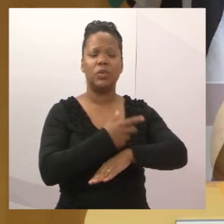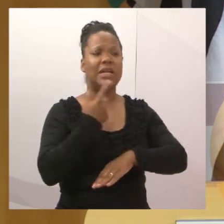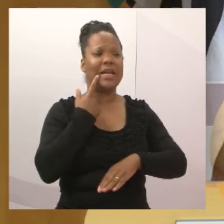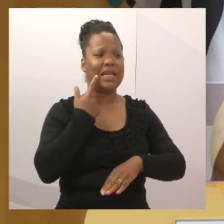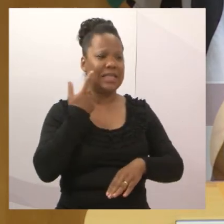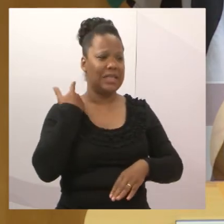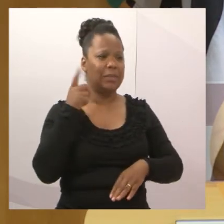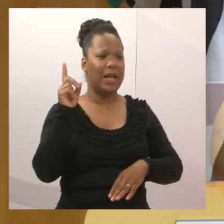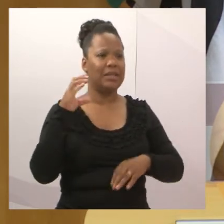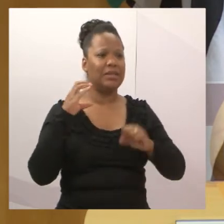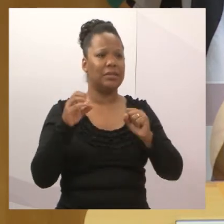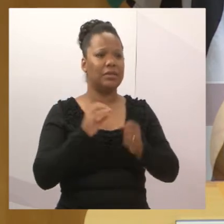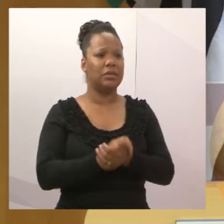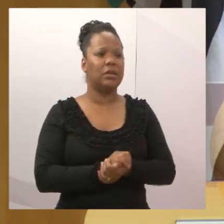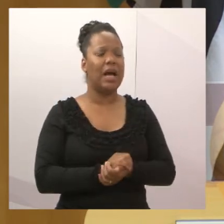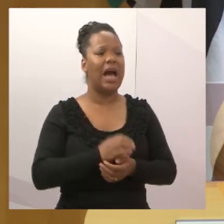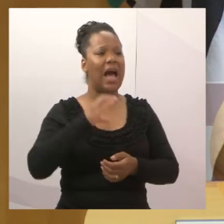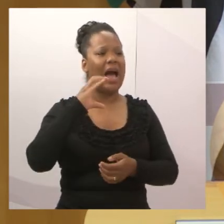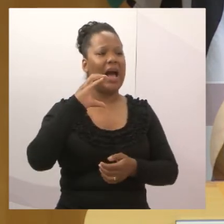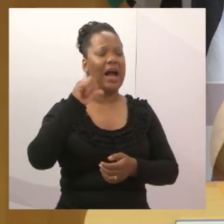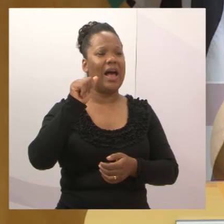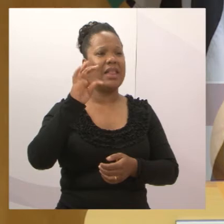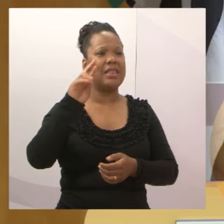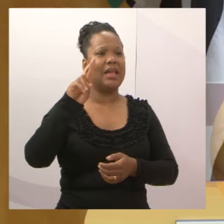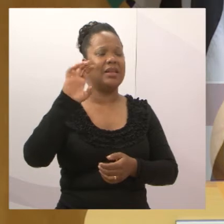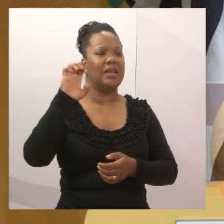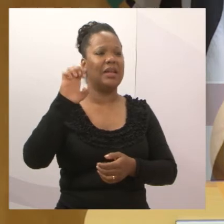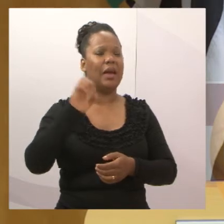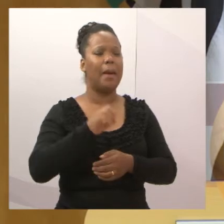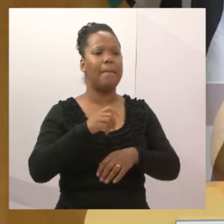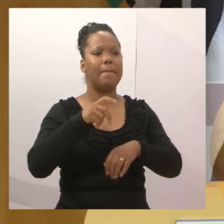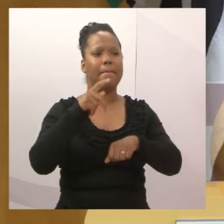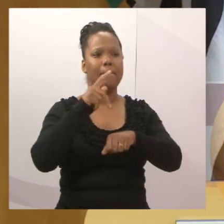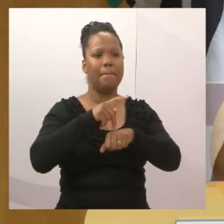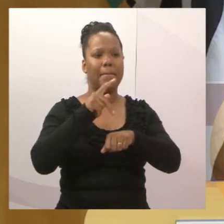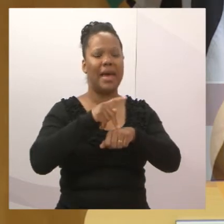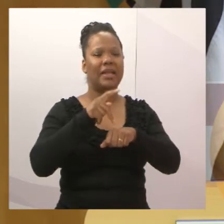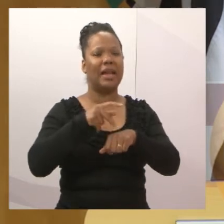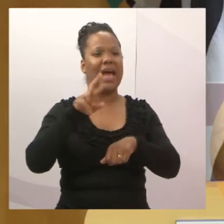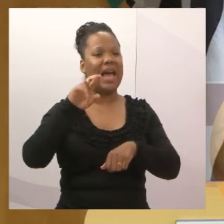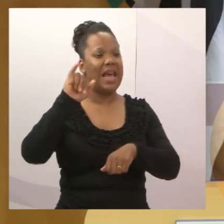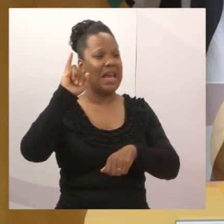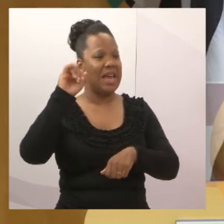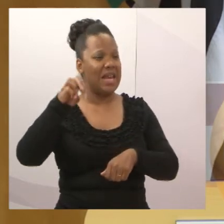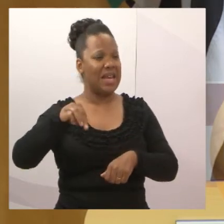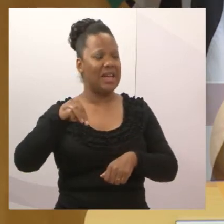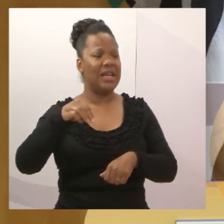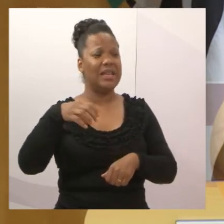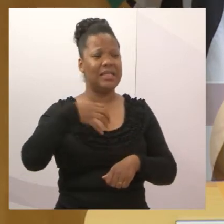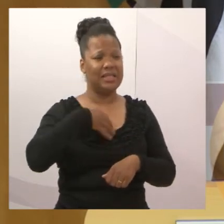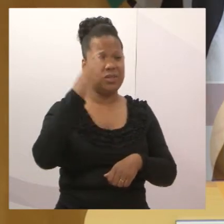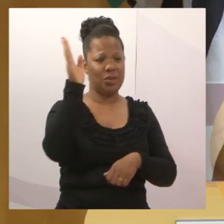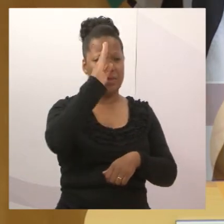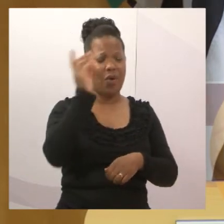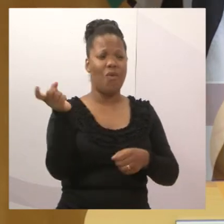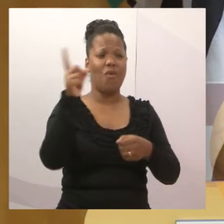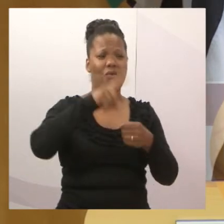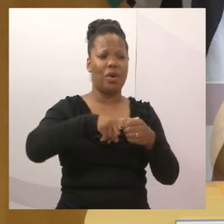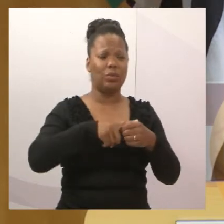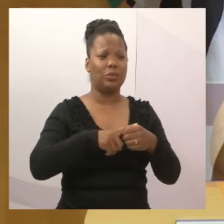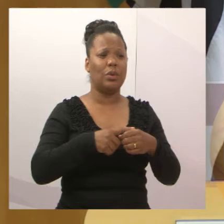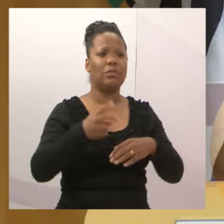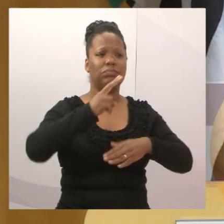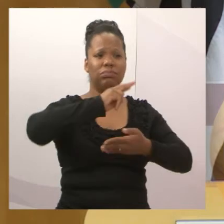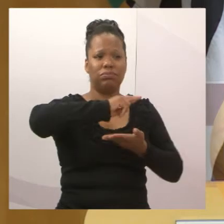recentemente aí na Santa Casa, ele teve que tirar um catéter, né, para tirar as pedras no rim, E ele se sentiu mal e voltou internado na Santa